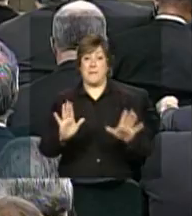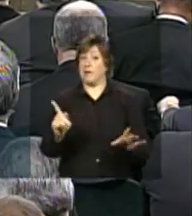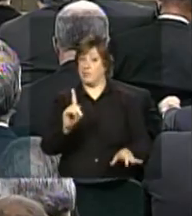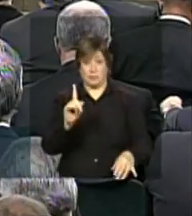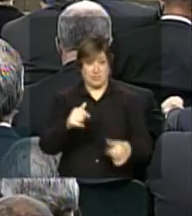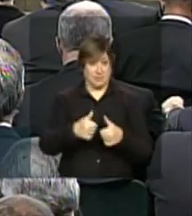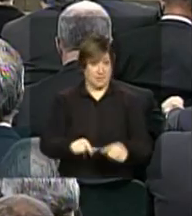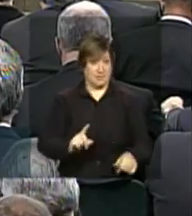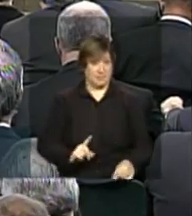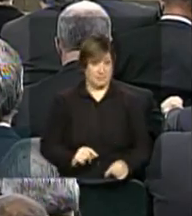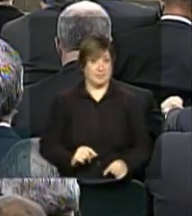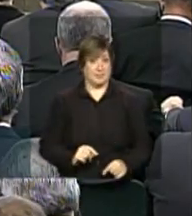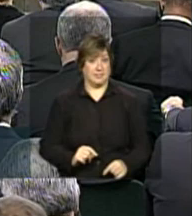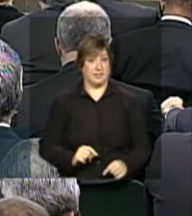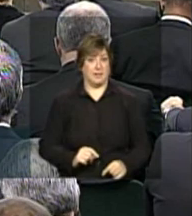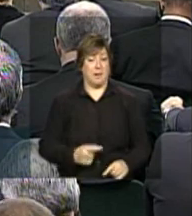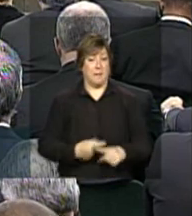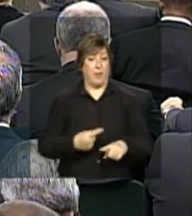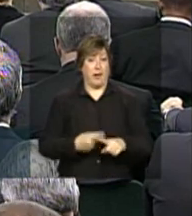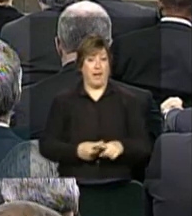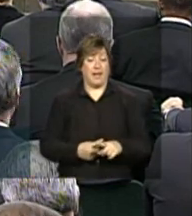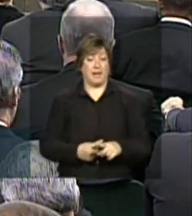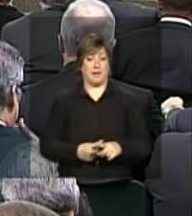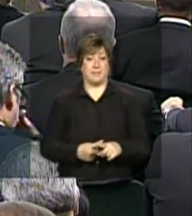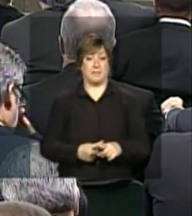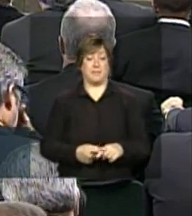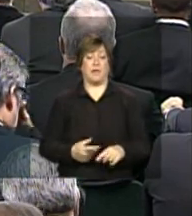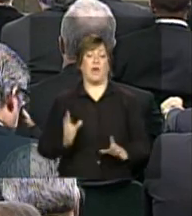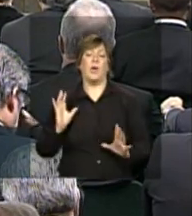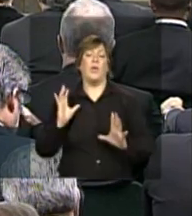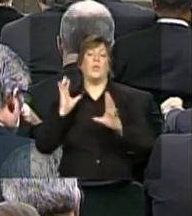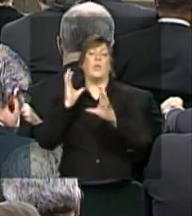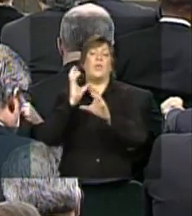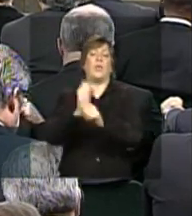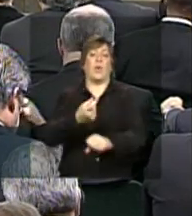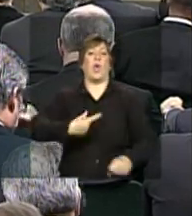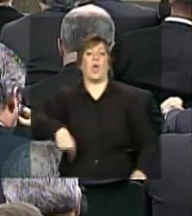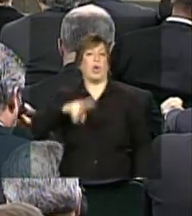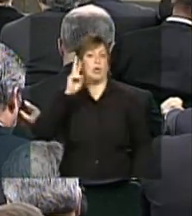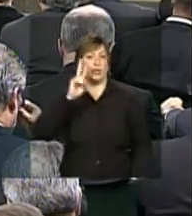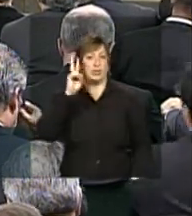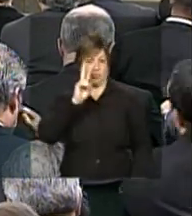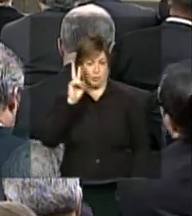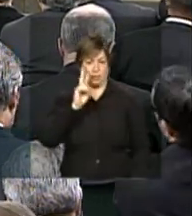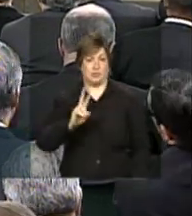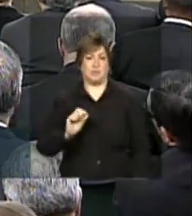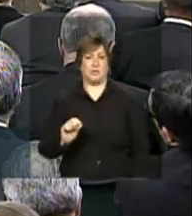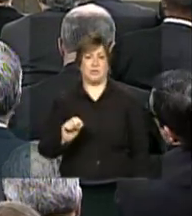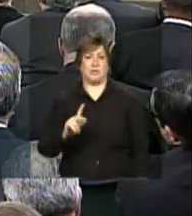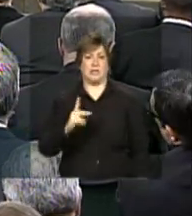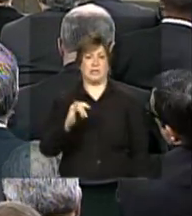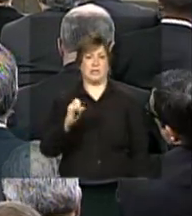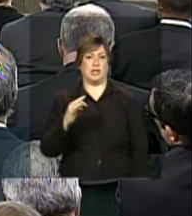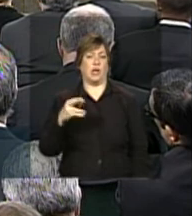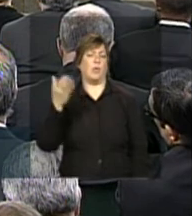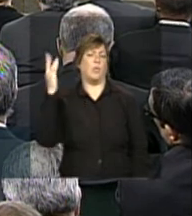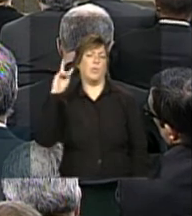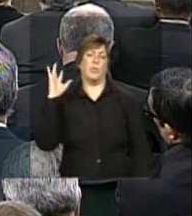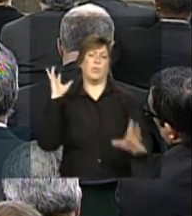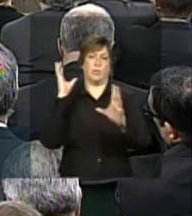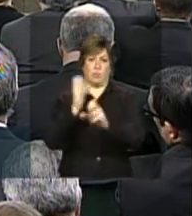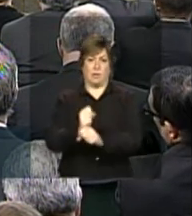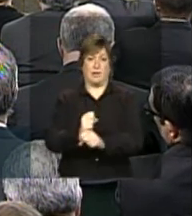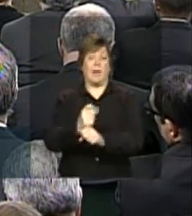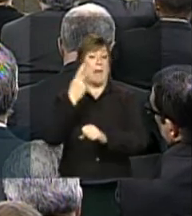estamos ao longo do nosso da nossa história para muitas